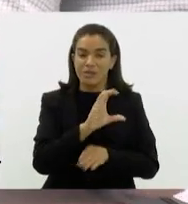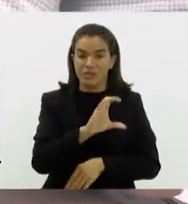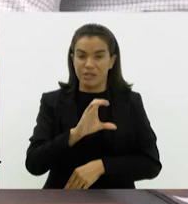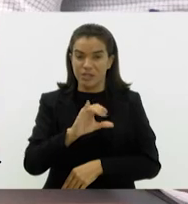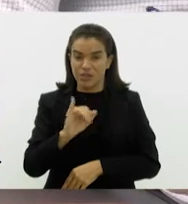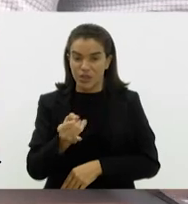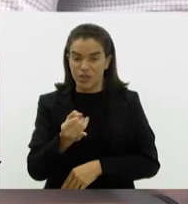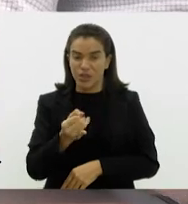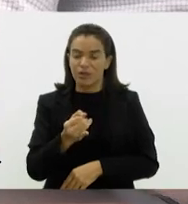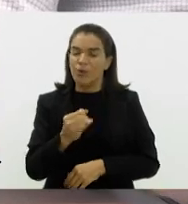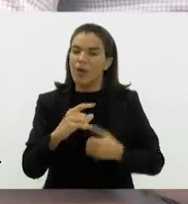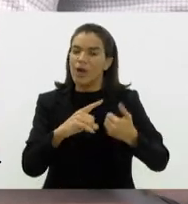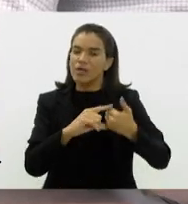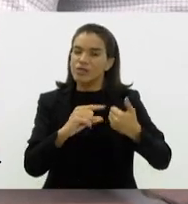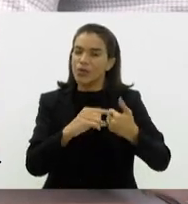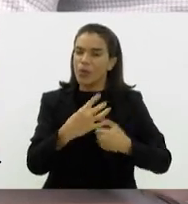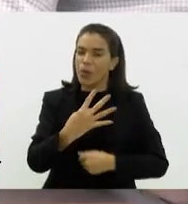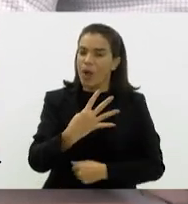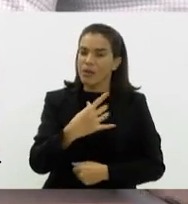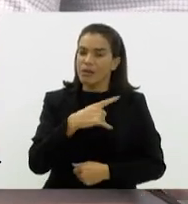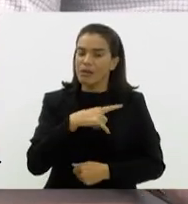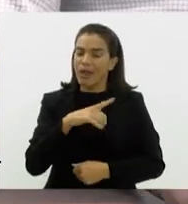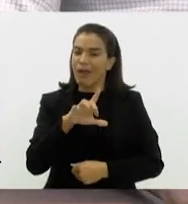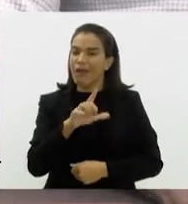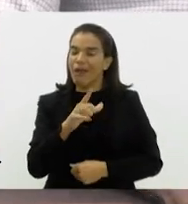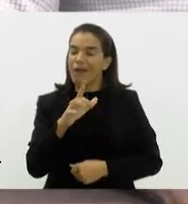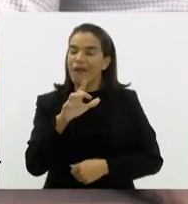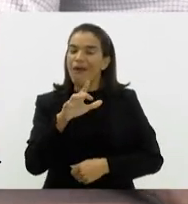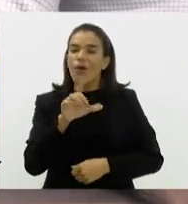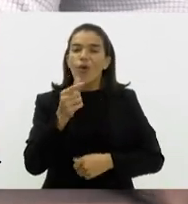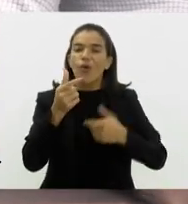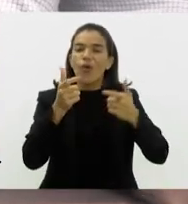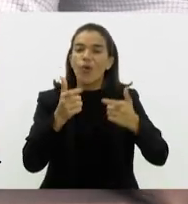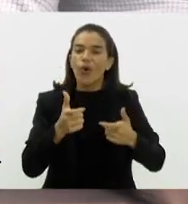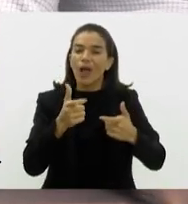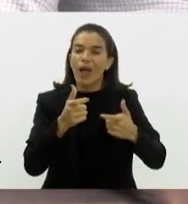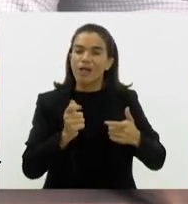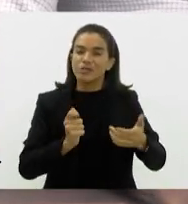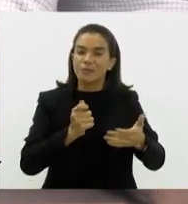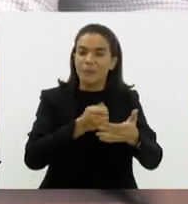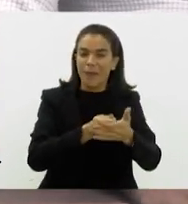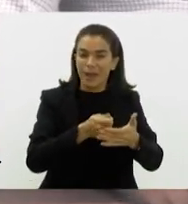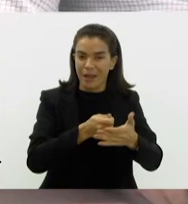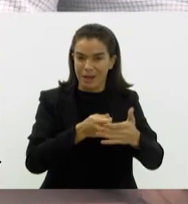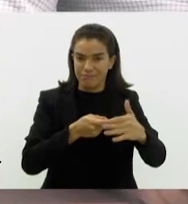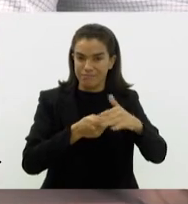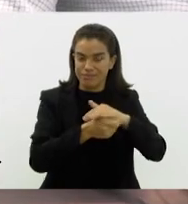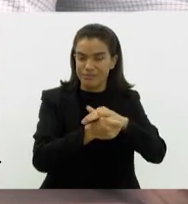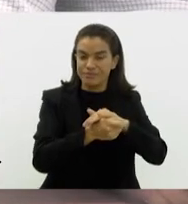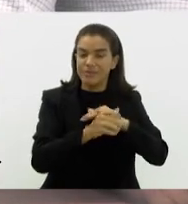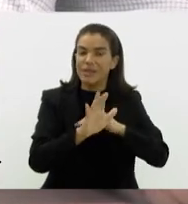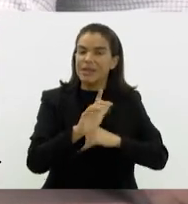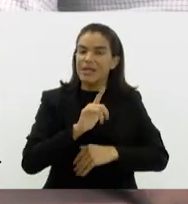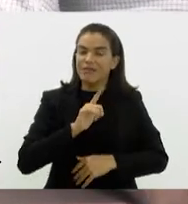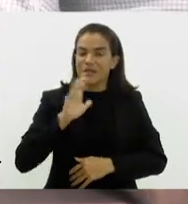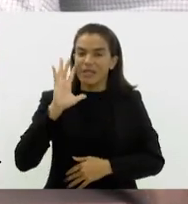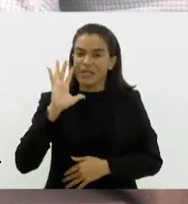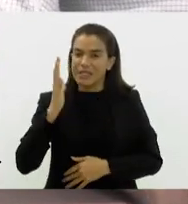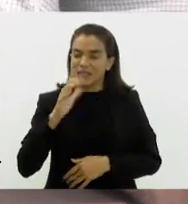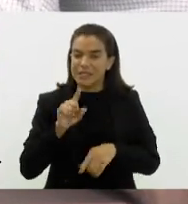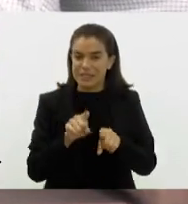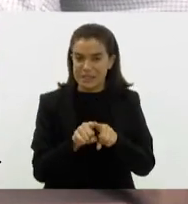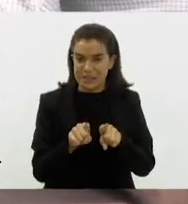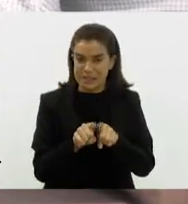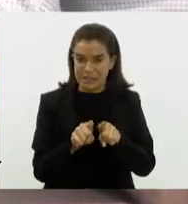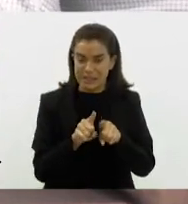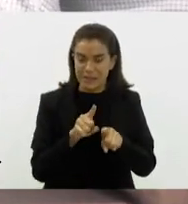4º, tem a tal fonte genérica de custeio. E a gente teve essa decisão, presidente